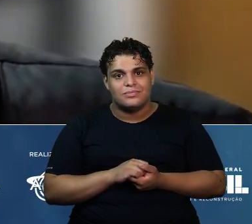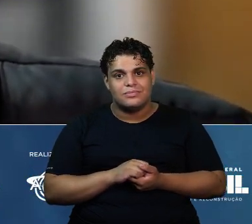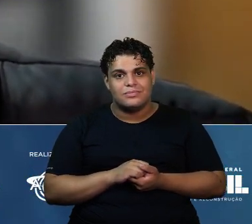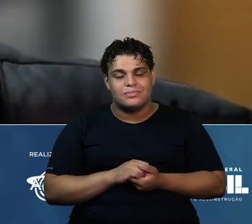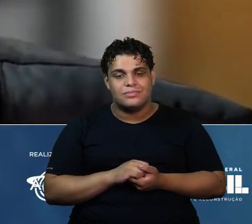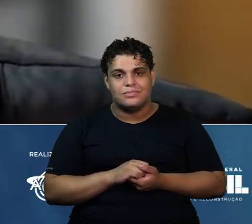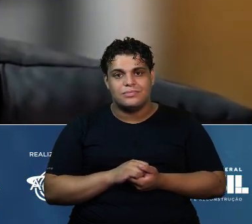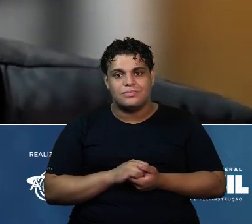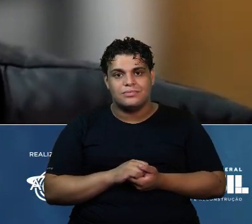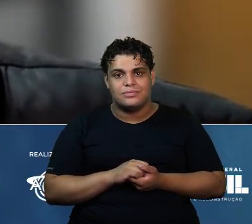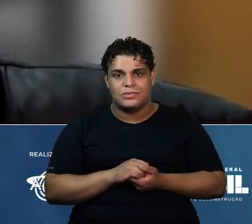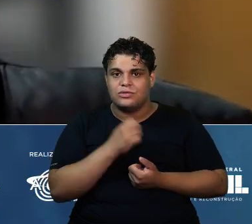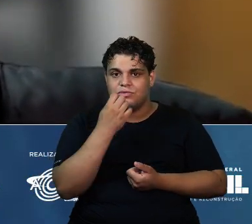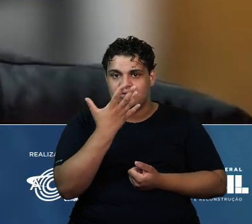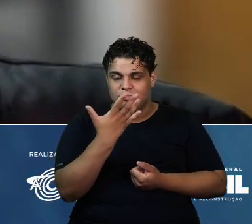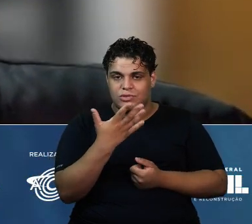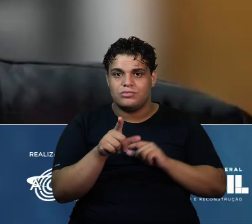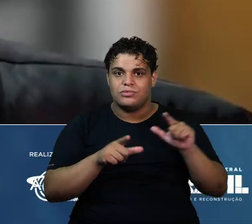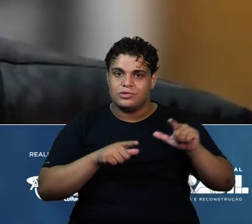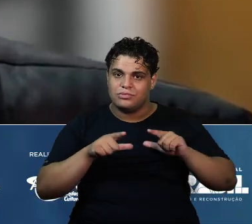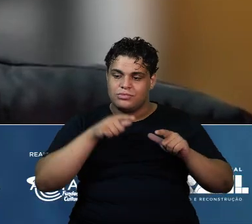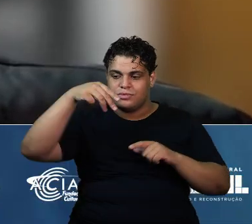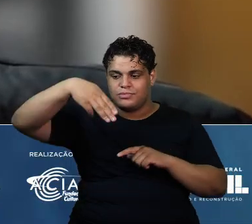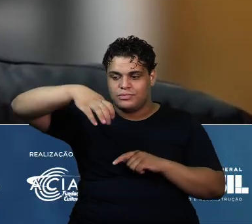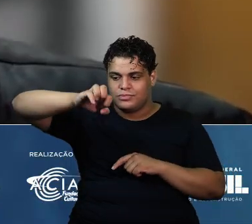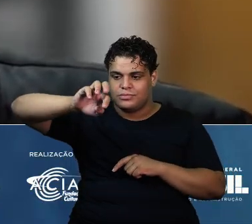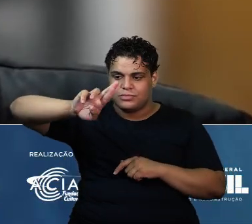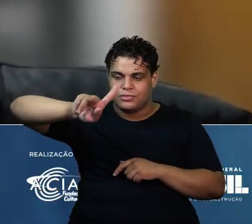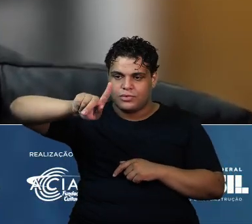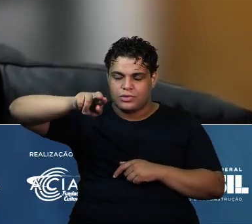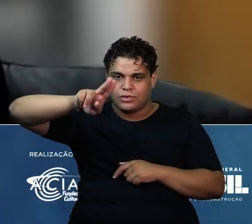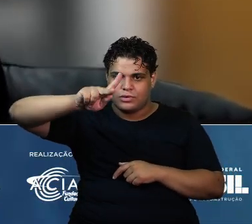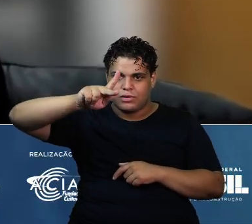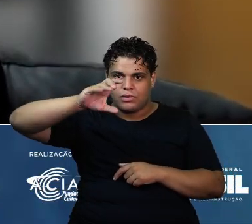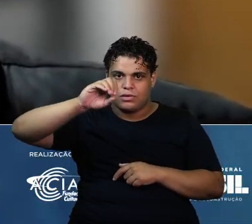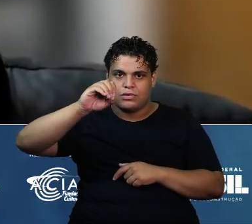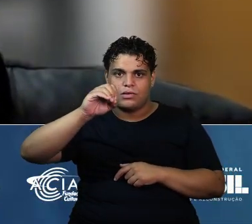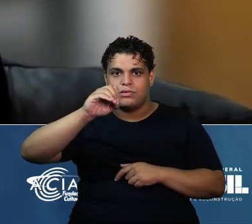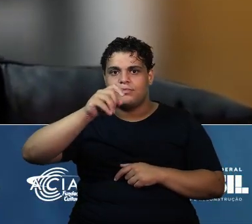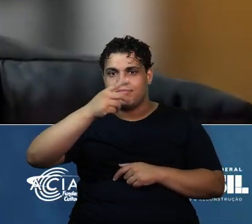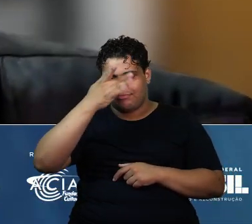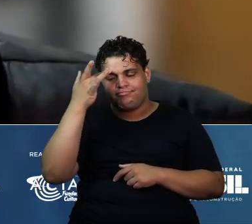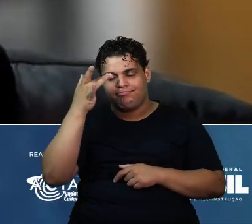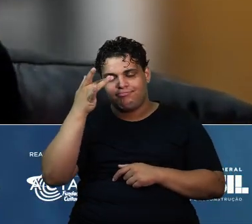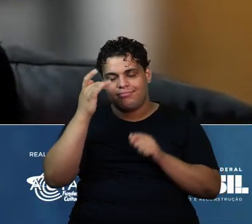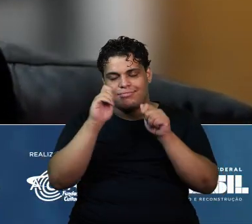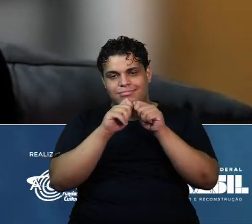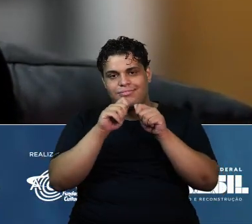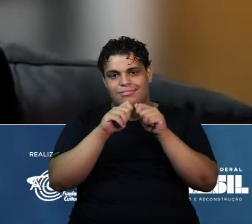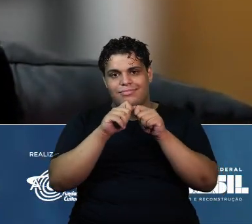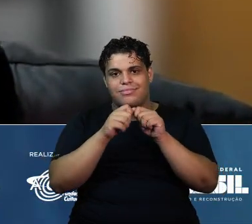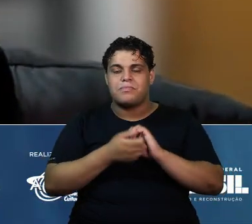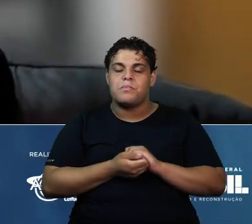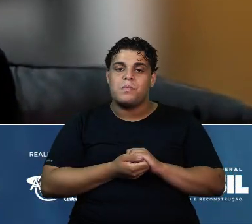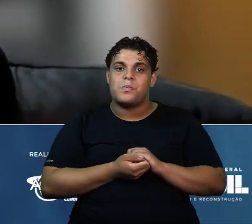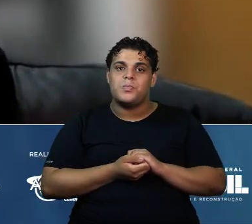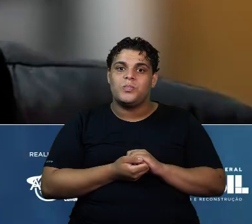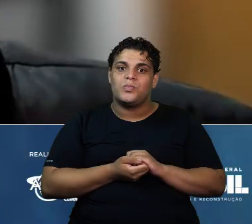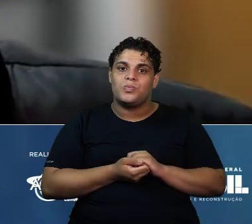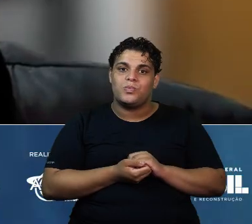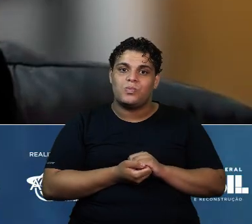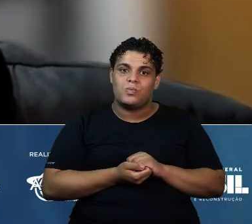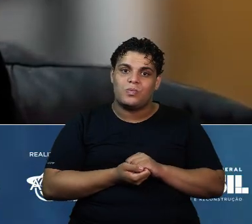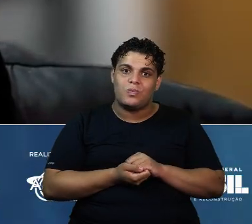pelo trabalho que a Mergulho, o Jonas, o Mauro, a Elaine, a Maria fazem, é